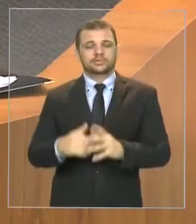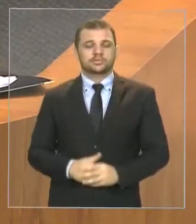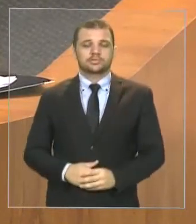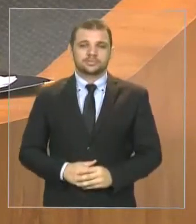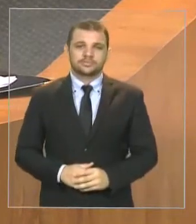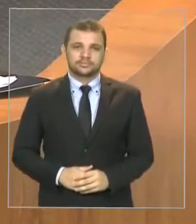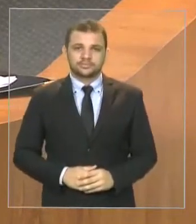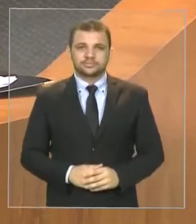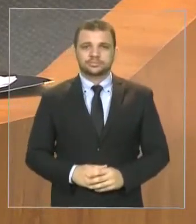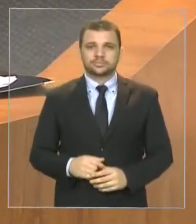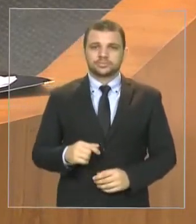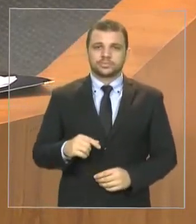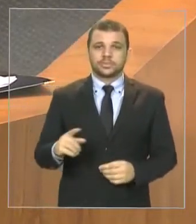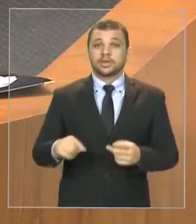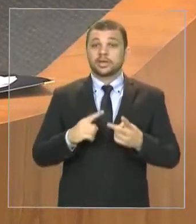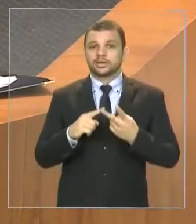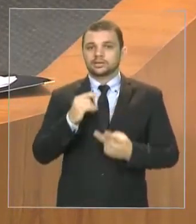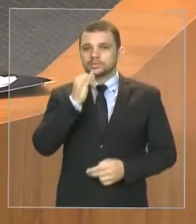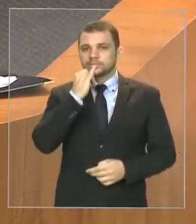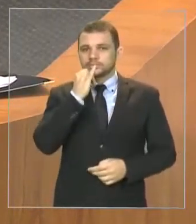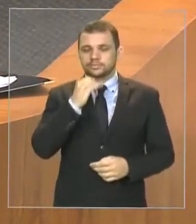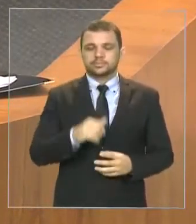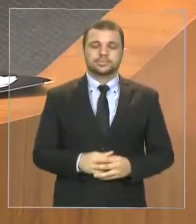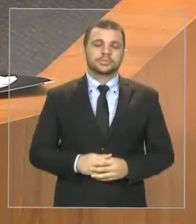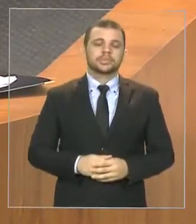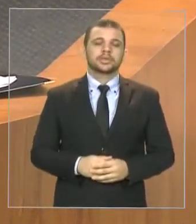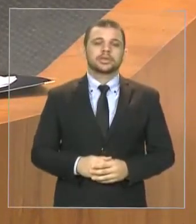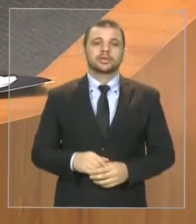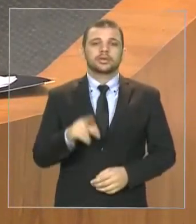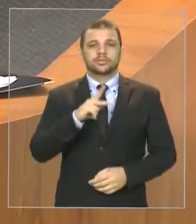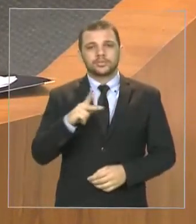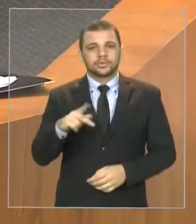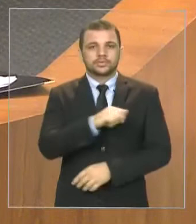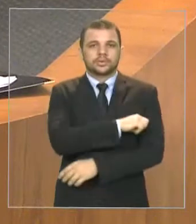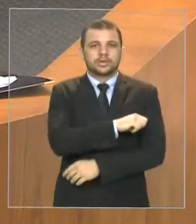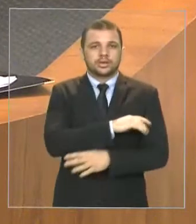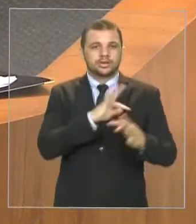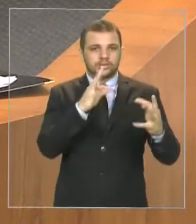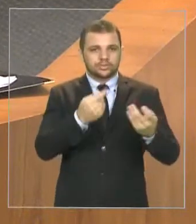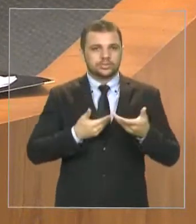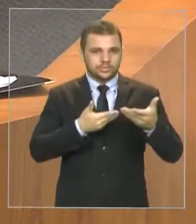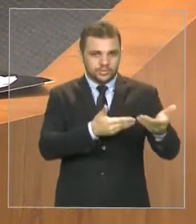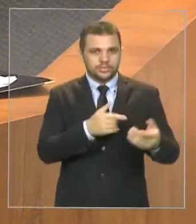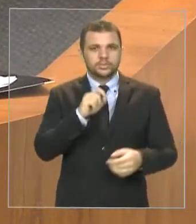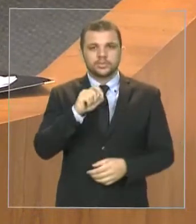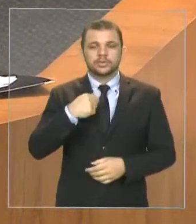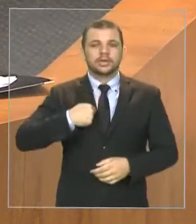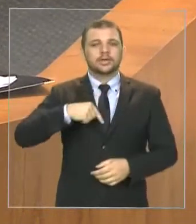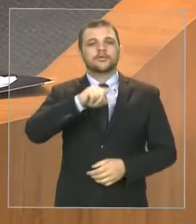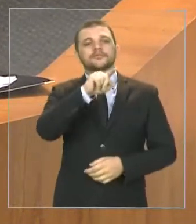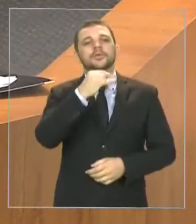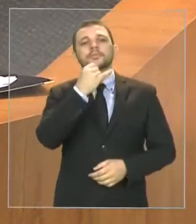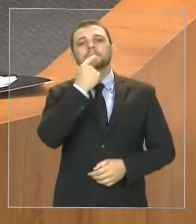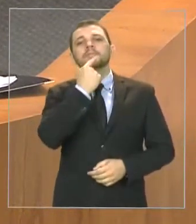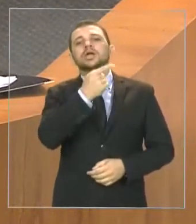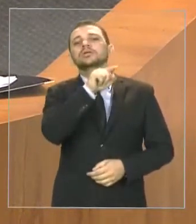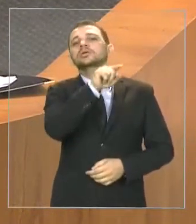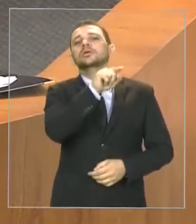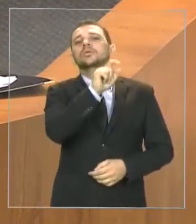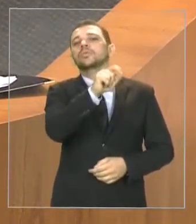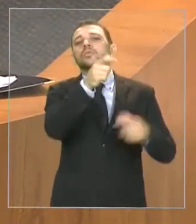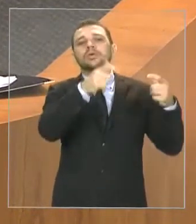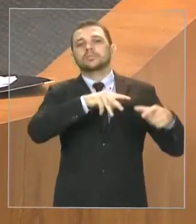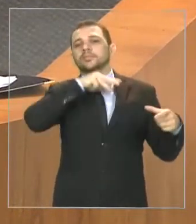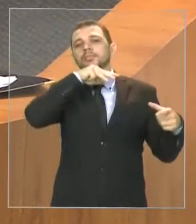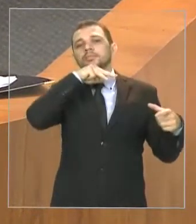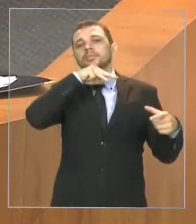Exemplo 2. Fui convidado por professores e alunos, aí aqui pertinho, no Maiobão, na